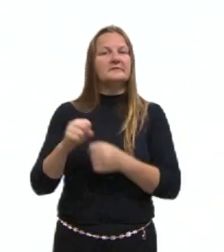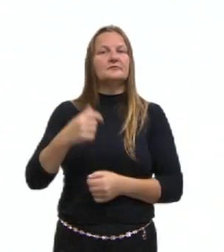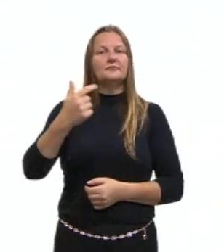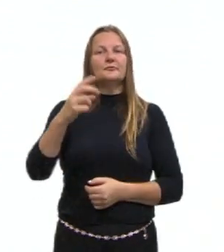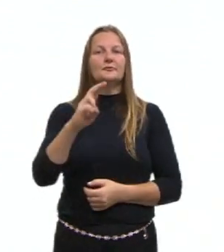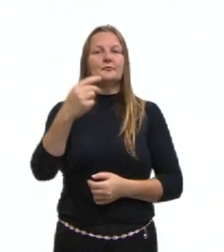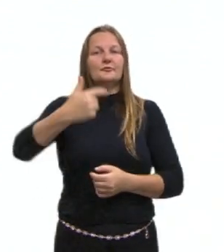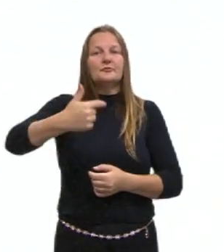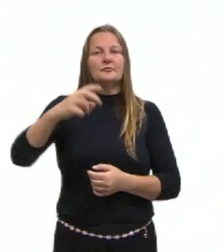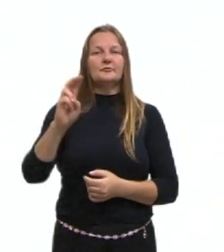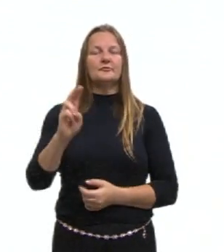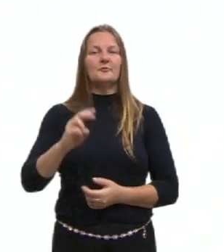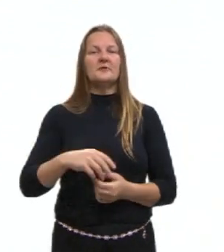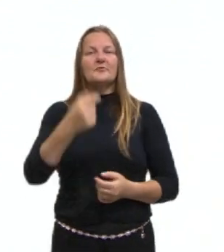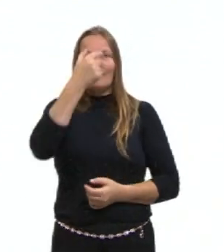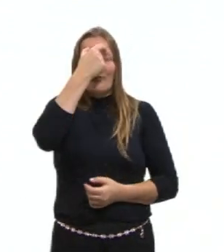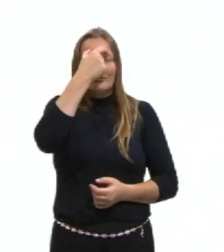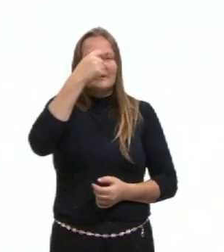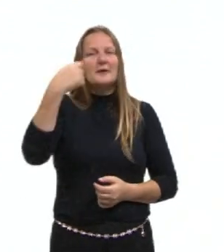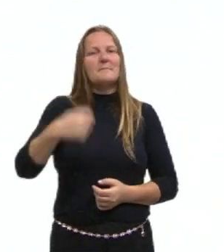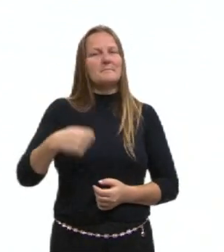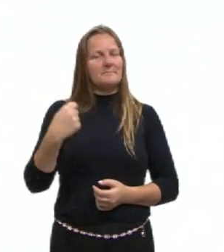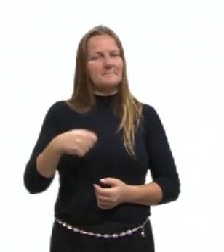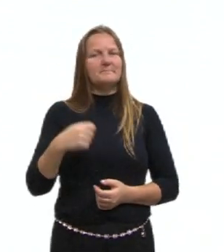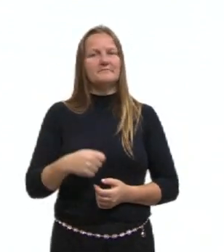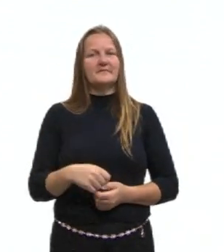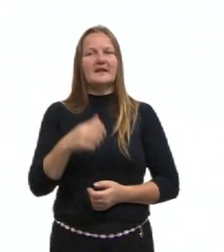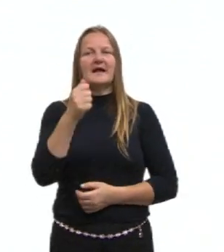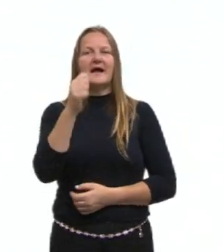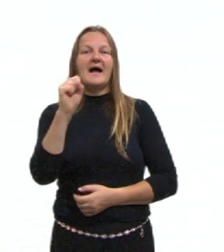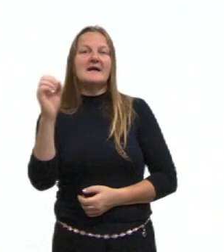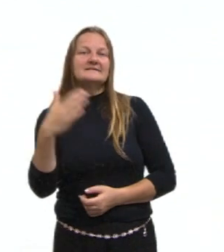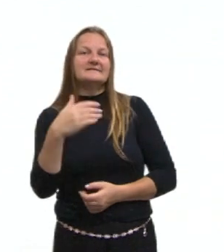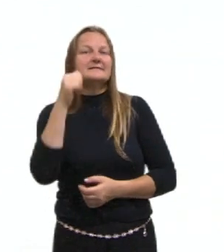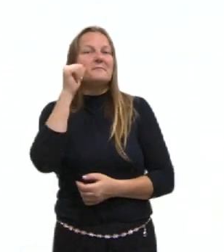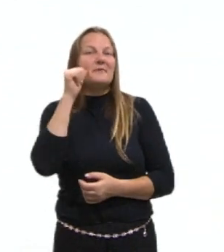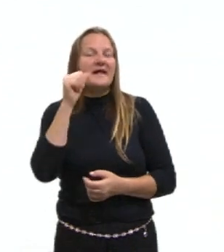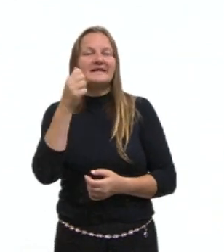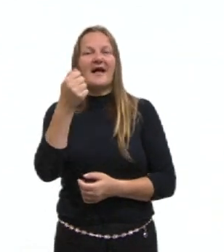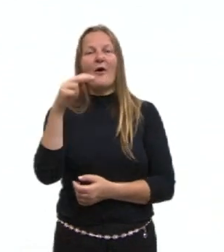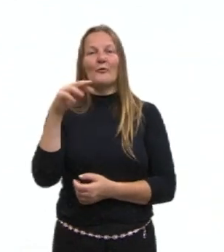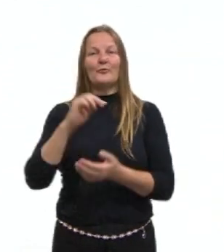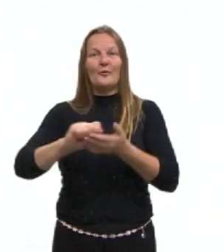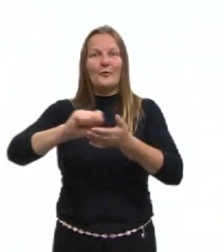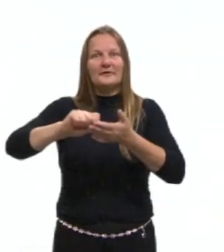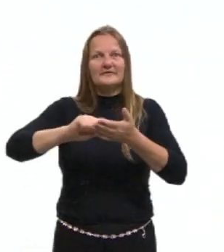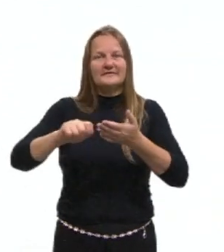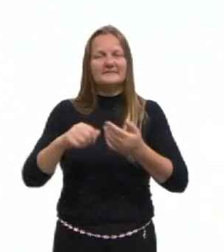isso é importante para a conscientização, né, da gente. Saber que são as autoras, né, e não os autores.